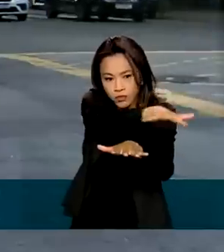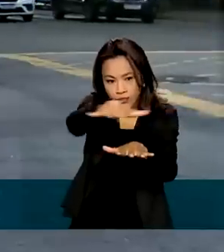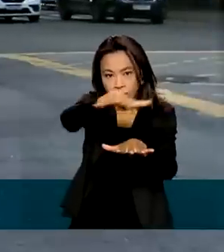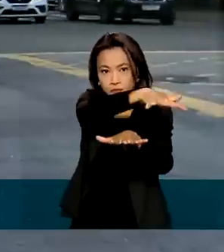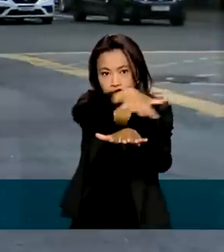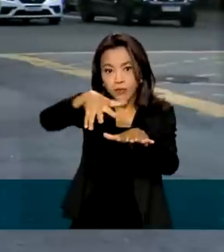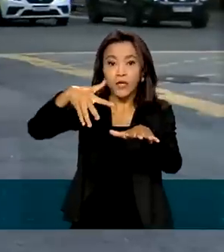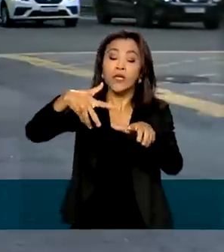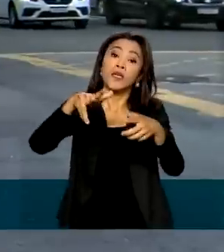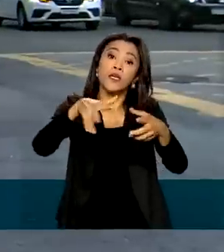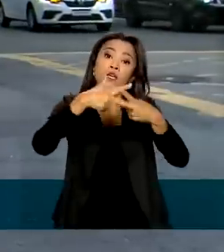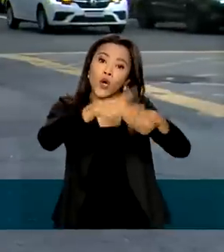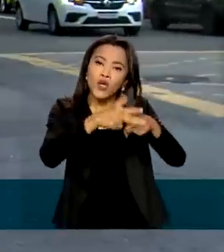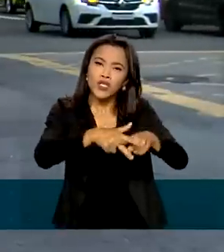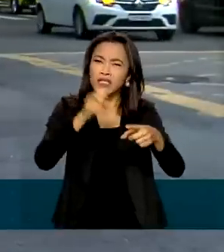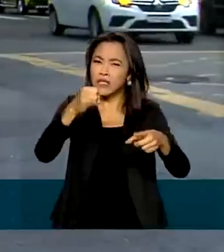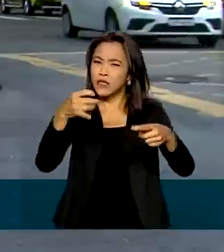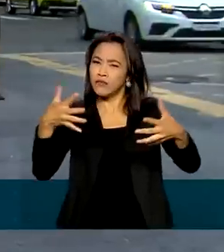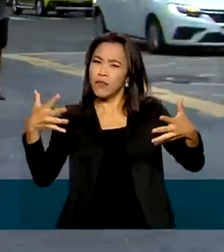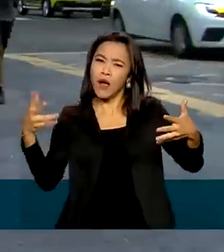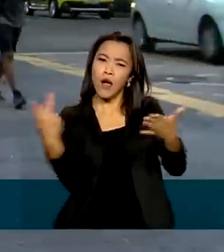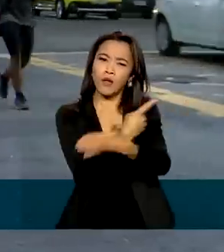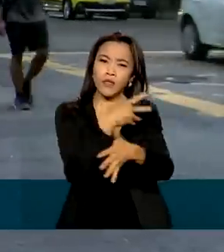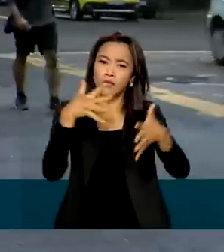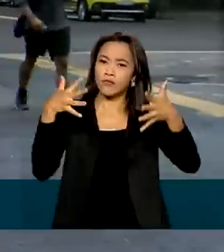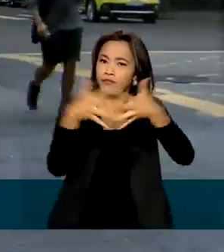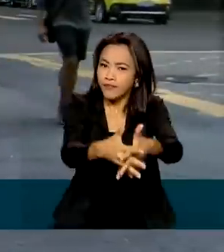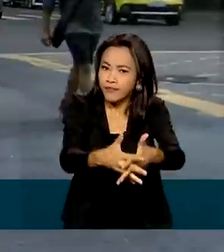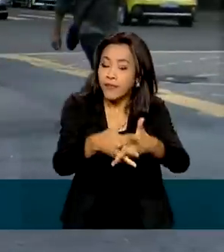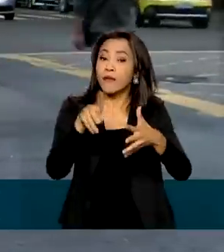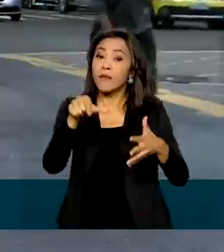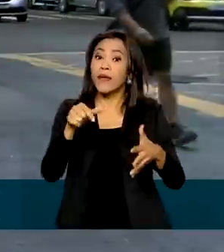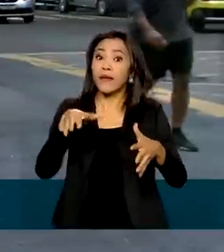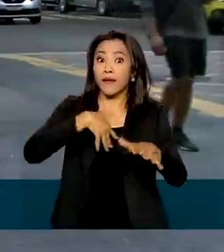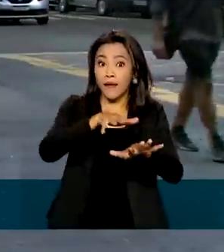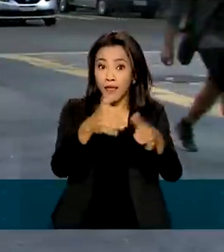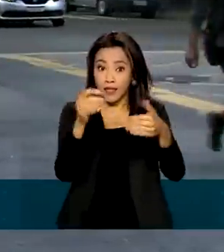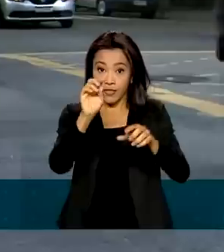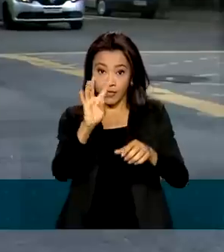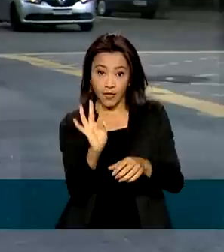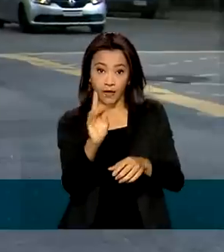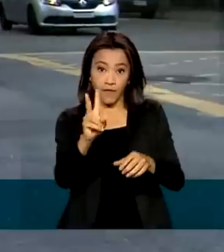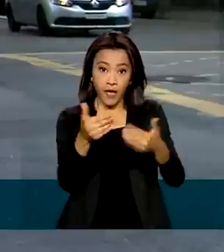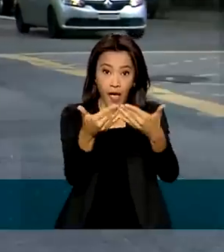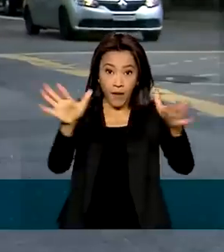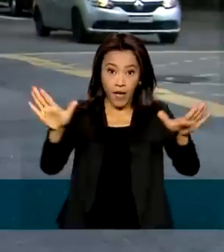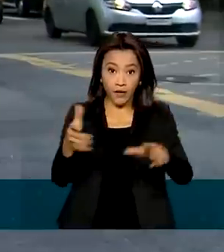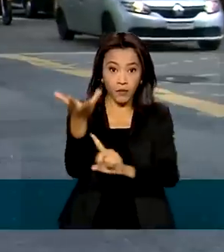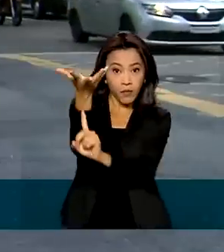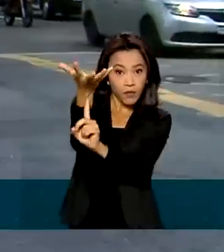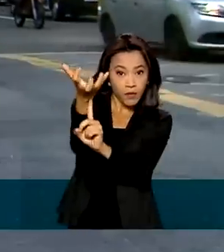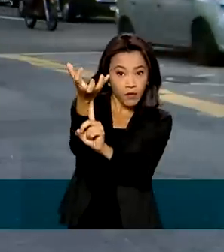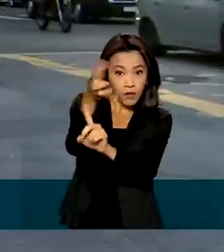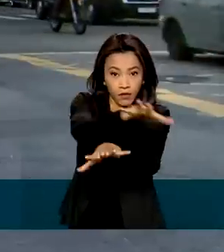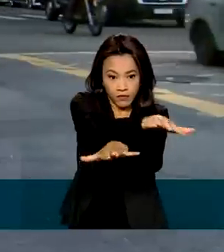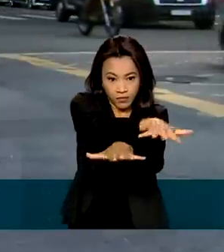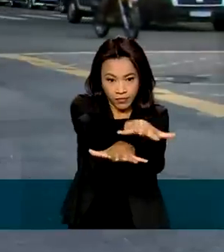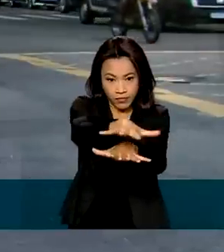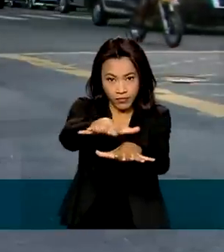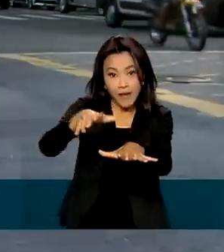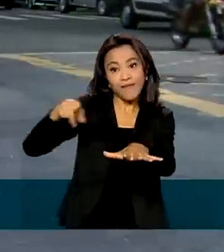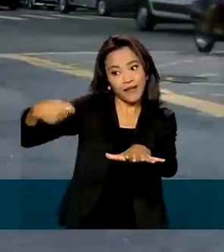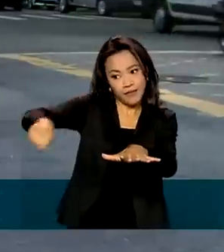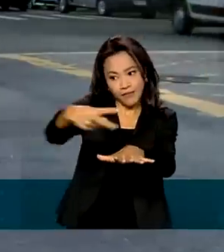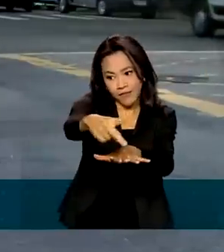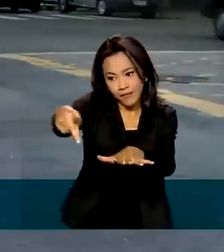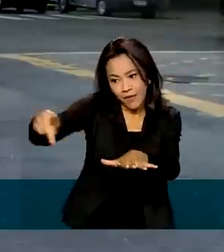eventuais interferências. Cabe a gente lembrar aquelas pessoas que recebem sinal de TV aberta por antena parabólica, que também vão precisar adaptar